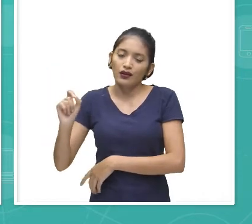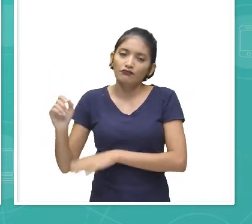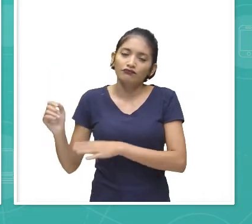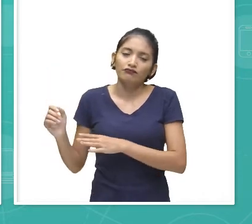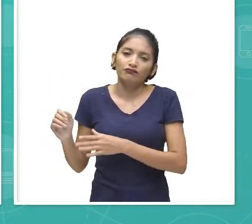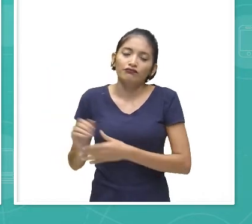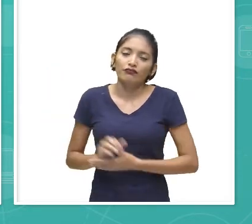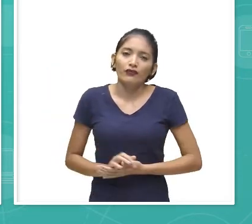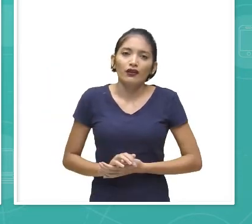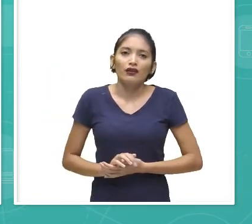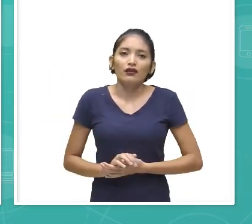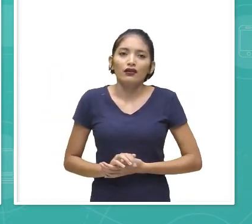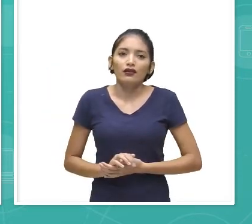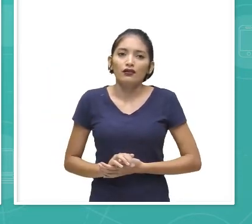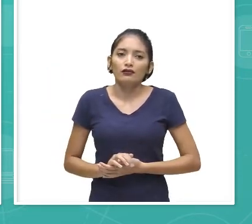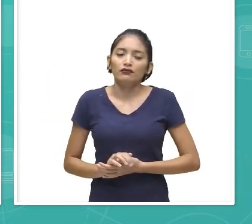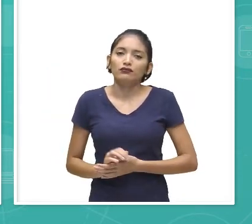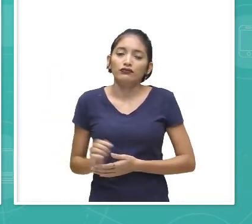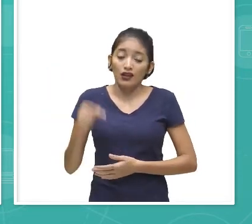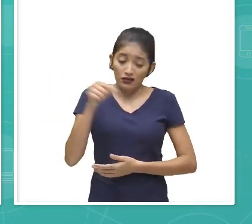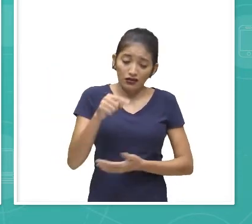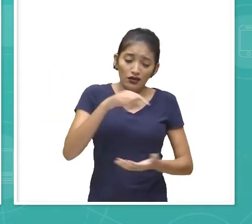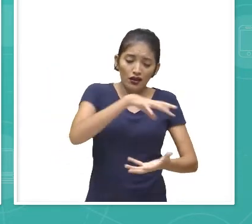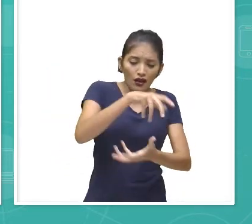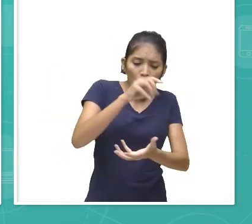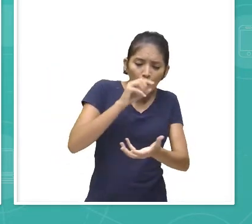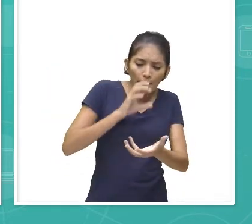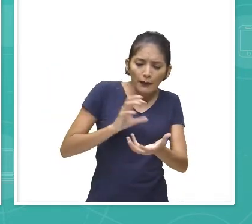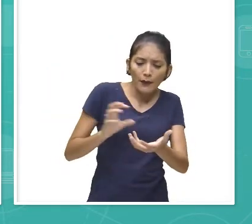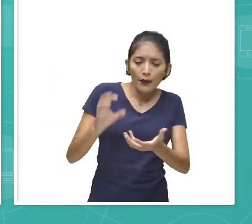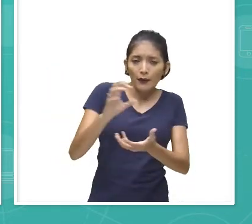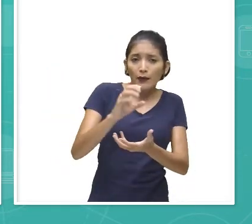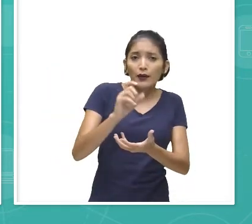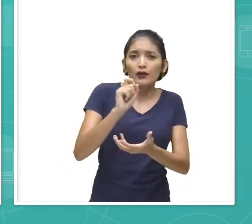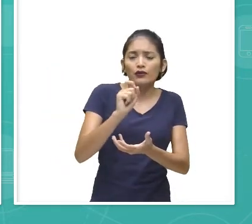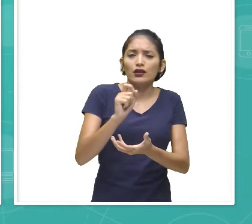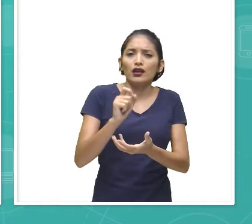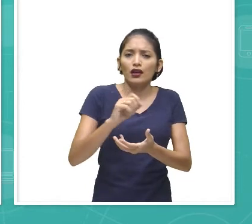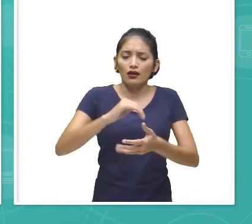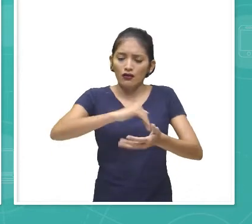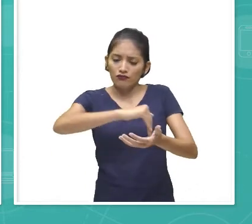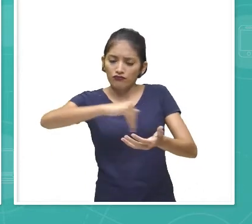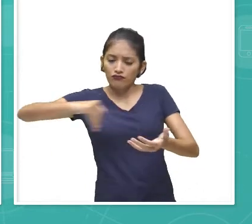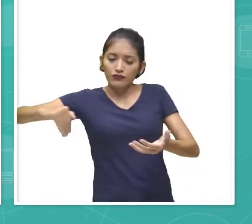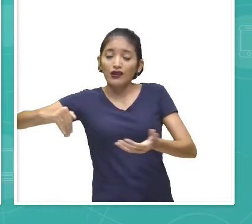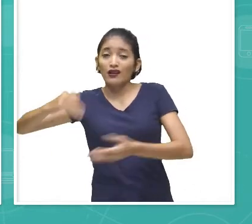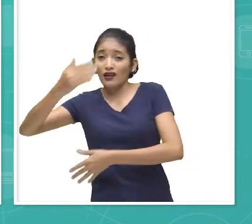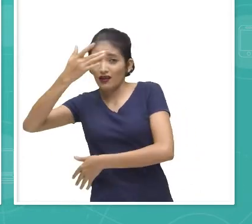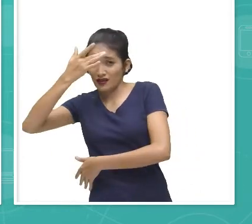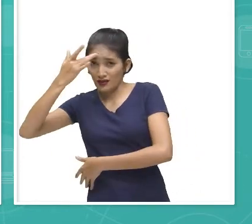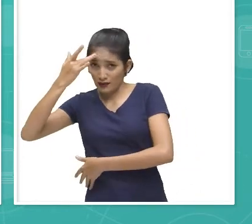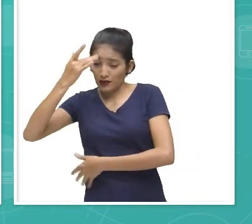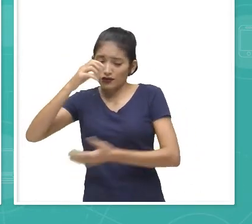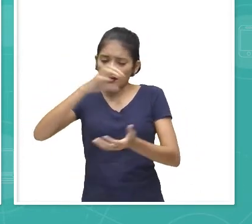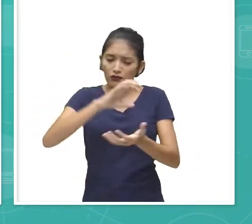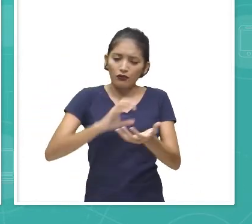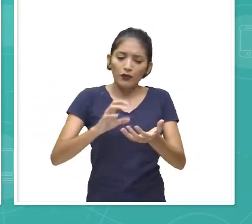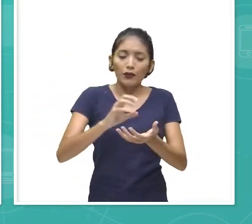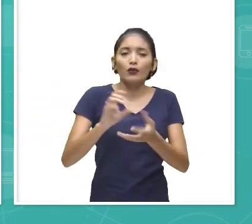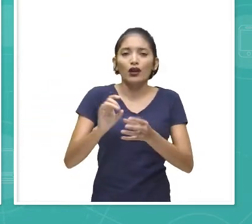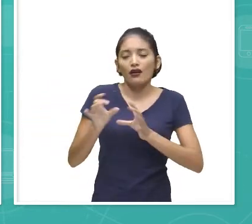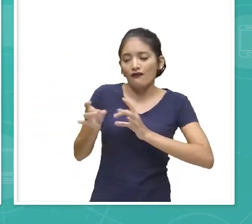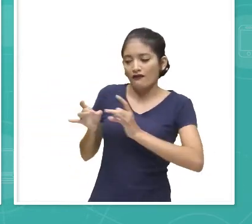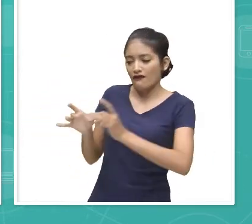vão, né, a esse continente e de forma violenta retiram as pessoas desse continente para